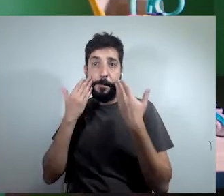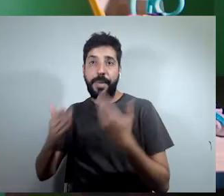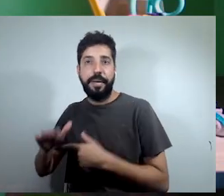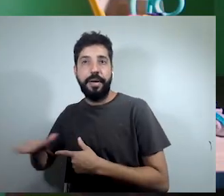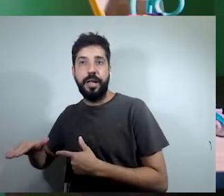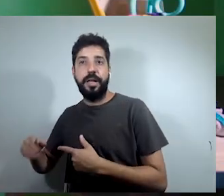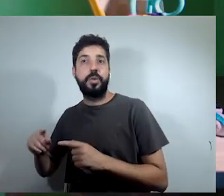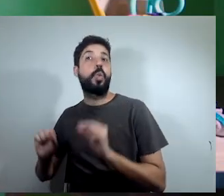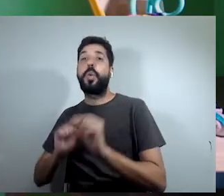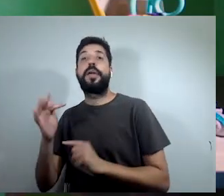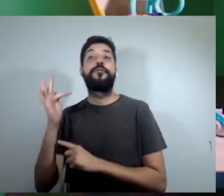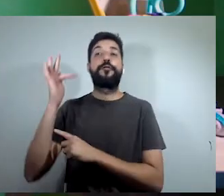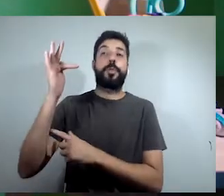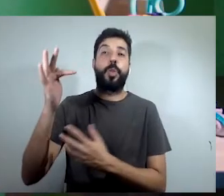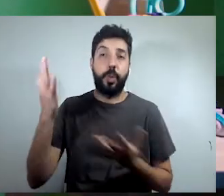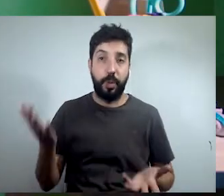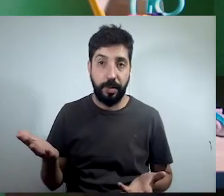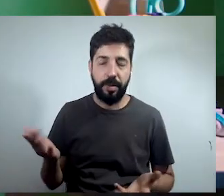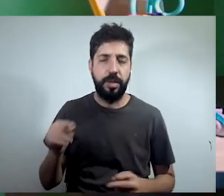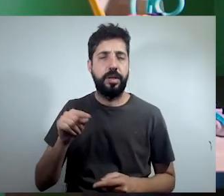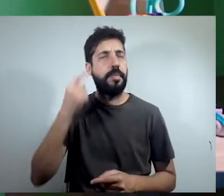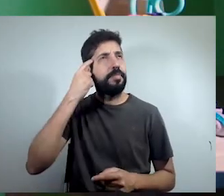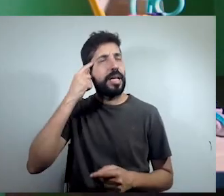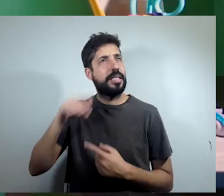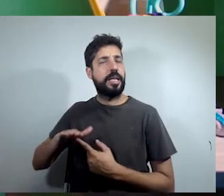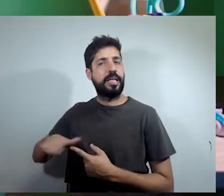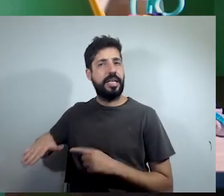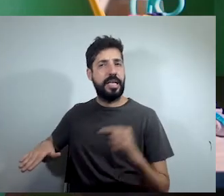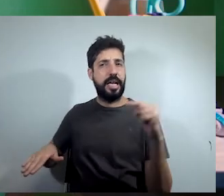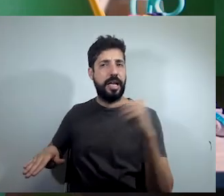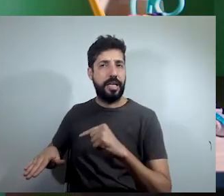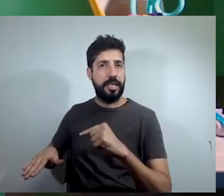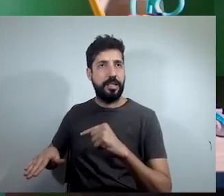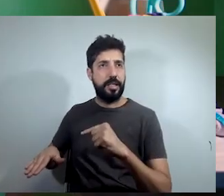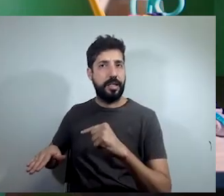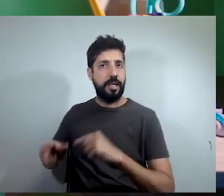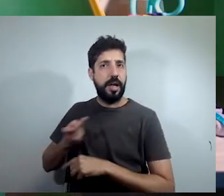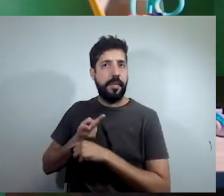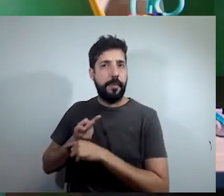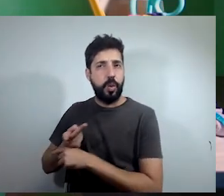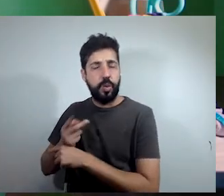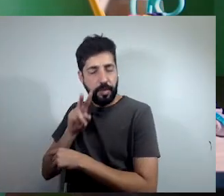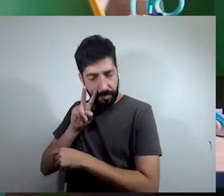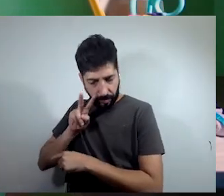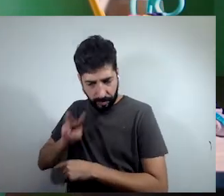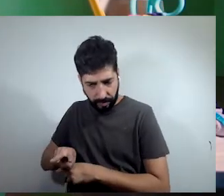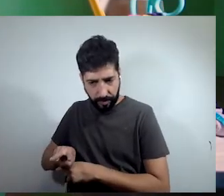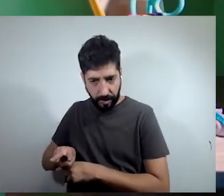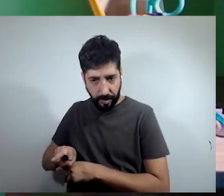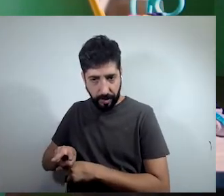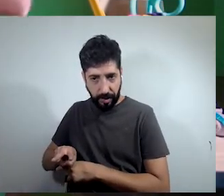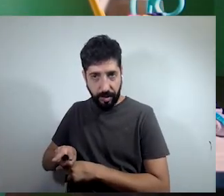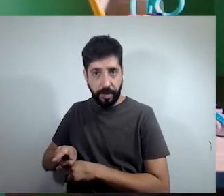futuro. Então, quando você pensa criança e busca olhar para ela sendo